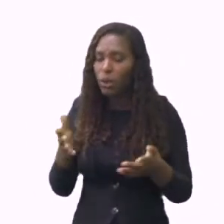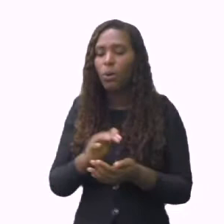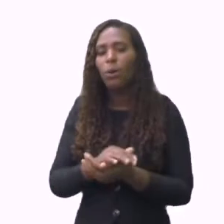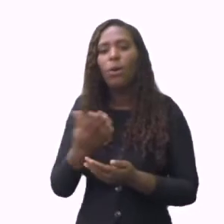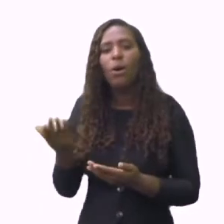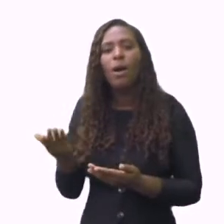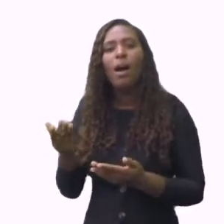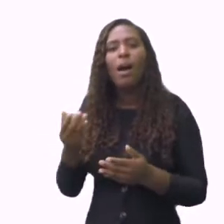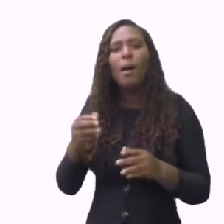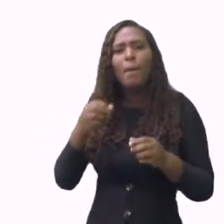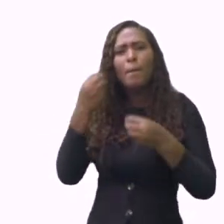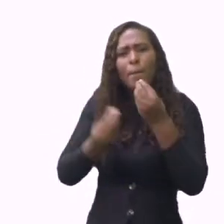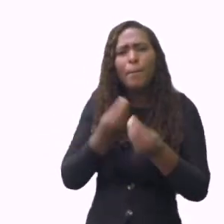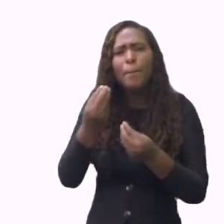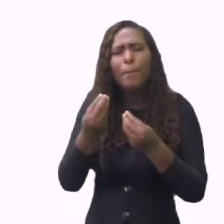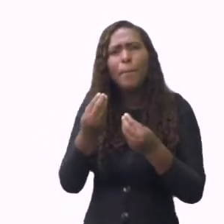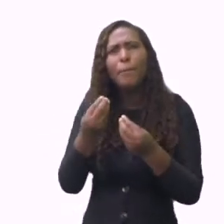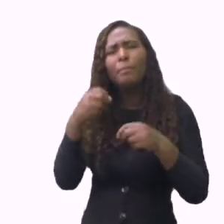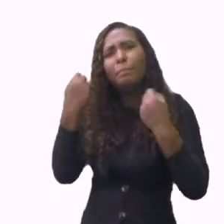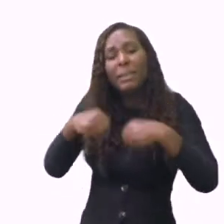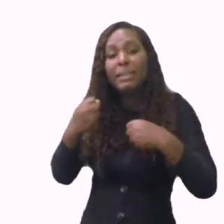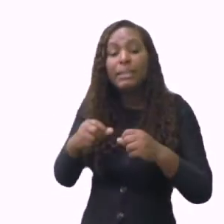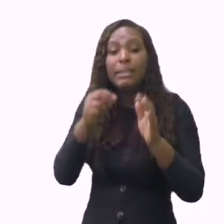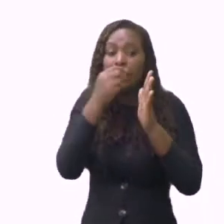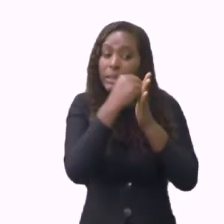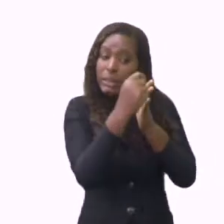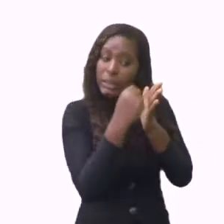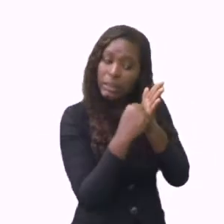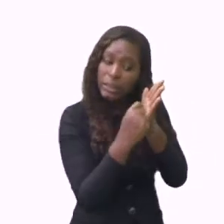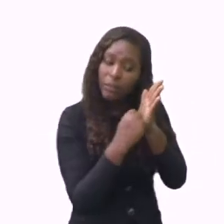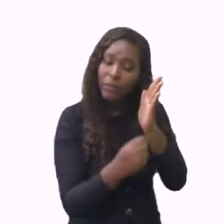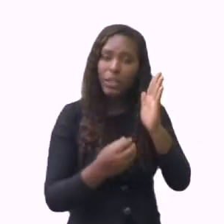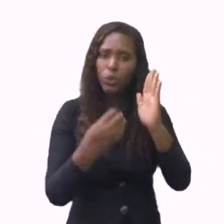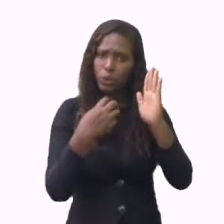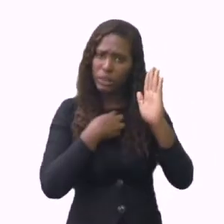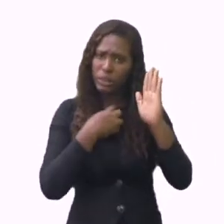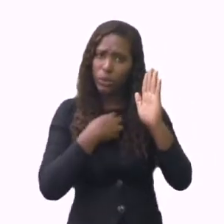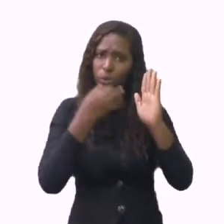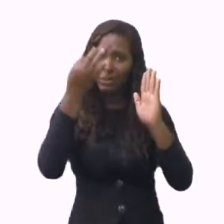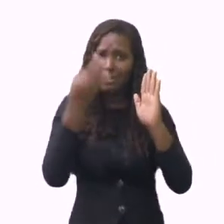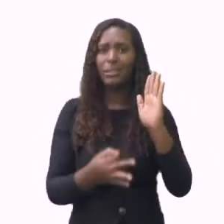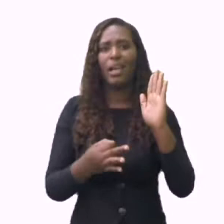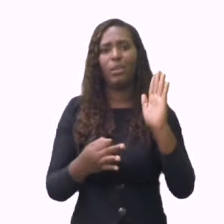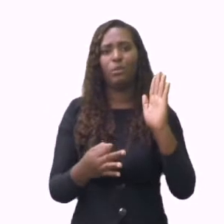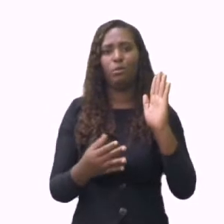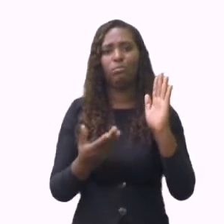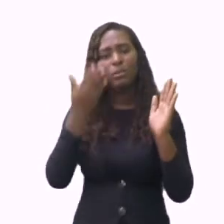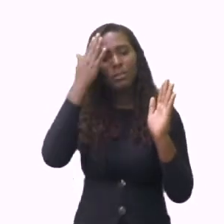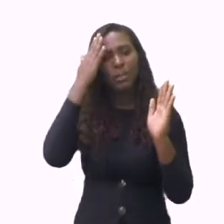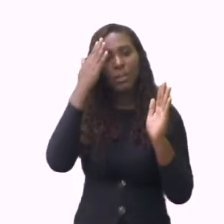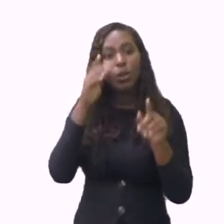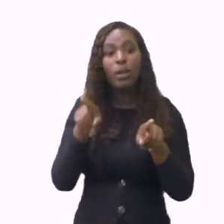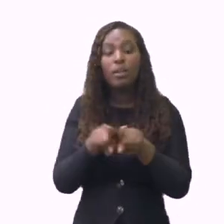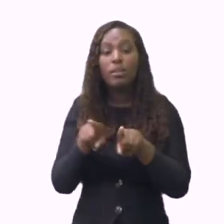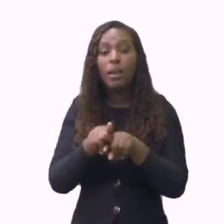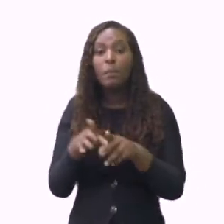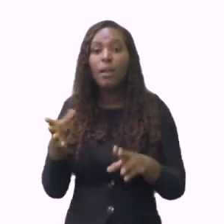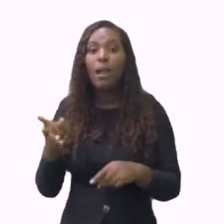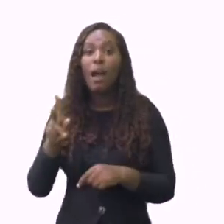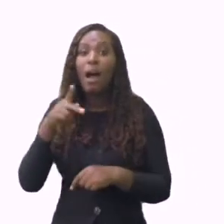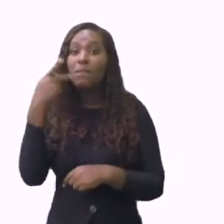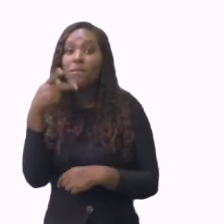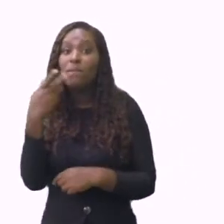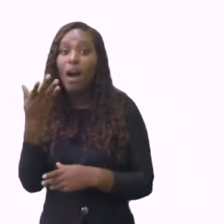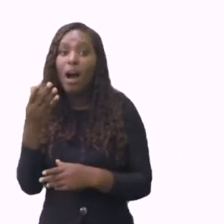dentro disso, a gente tem a fala. O que é a fala? A fala é a forma particular como os seres humanos